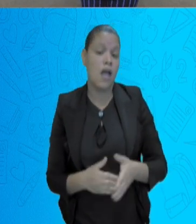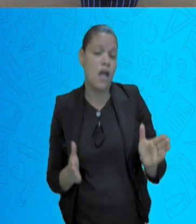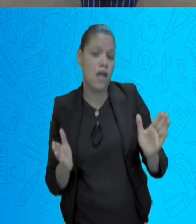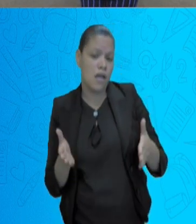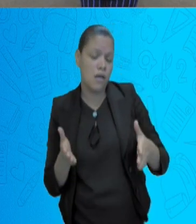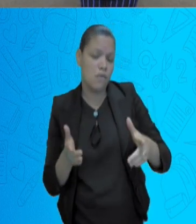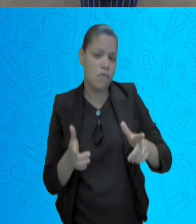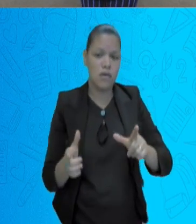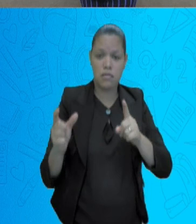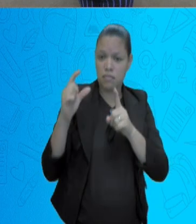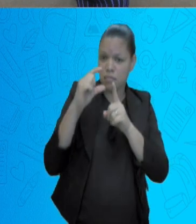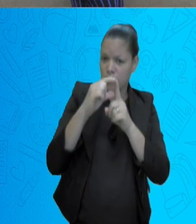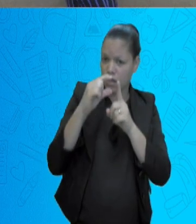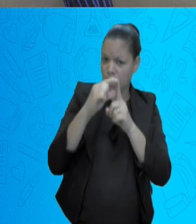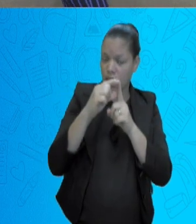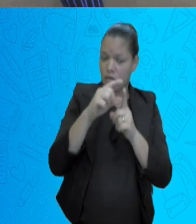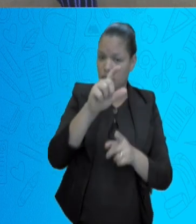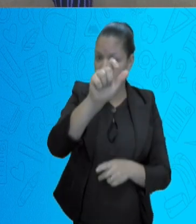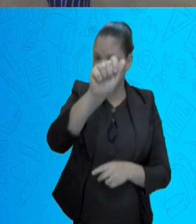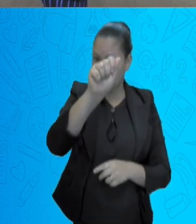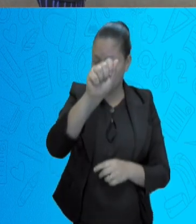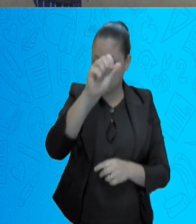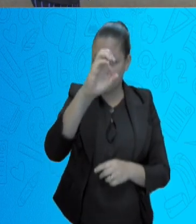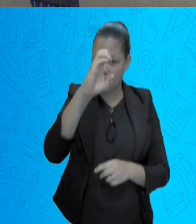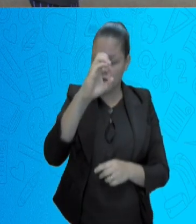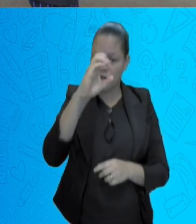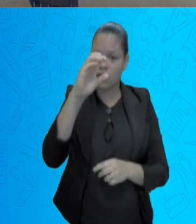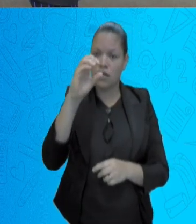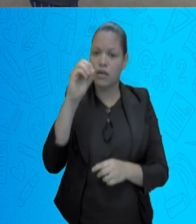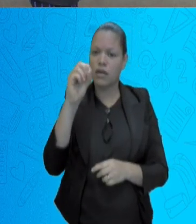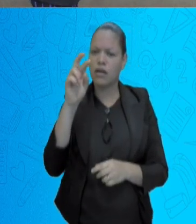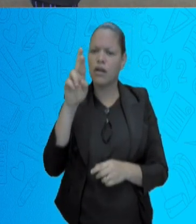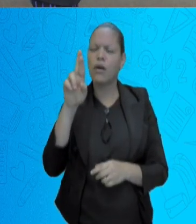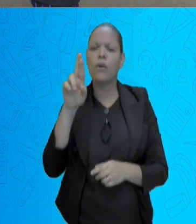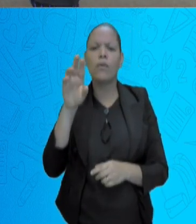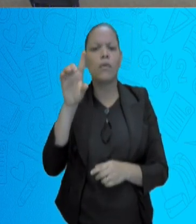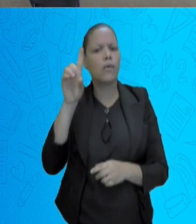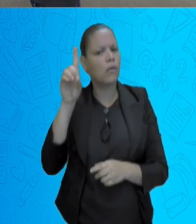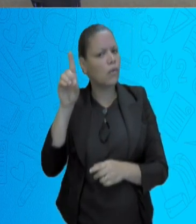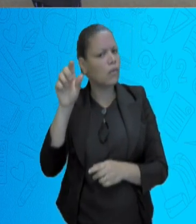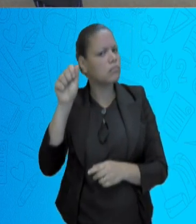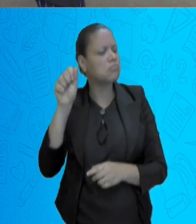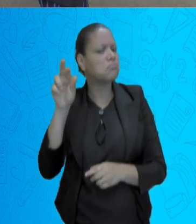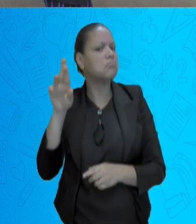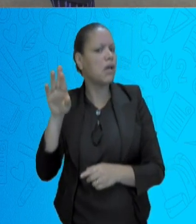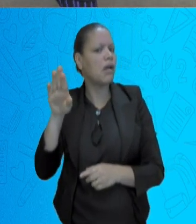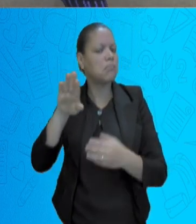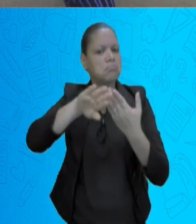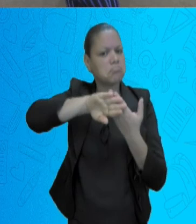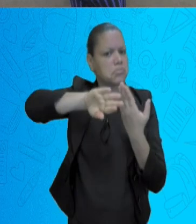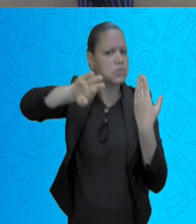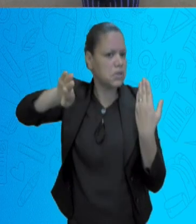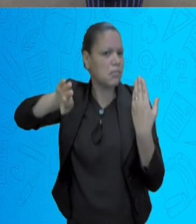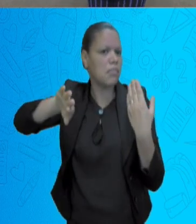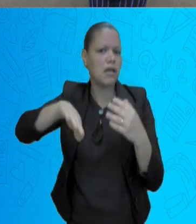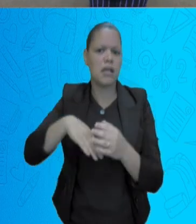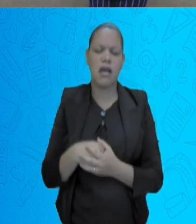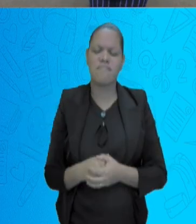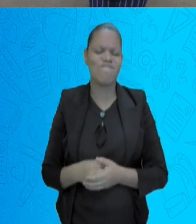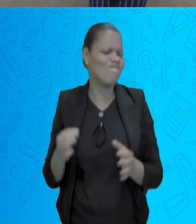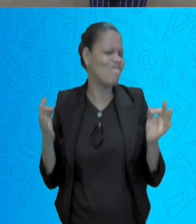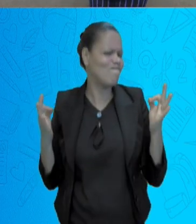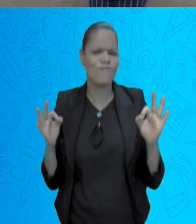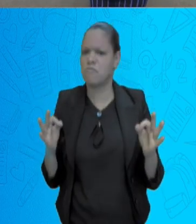Acordar. Viu que eles ficaram na sílaba separada? Então, eles são imperfeitos. Agora aqui,